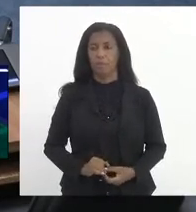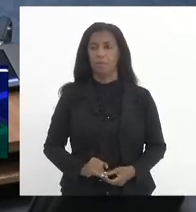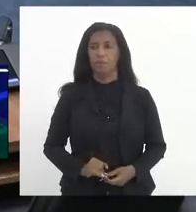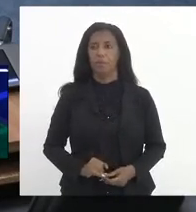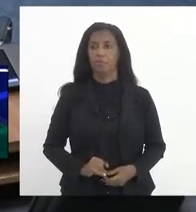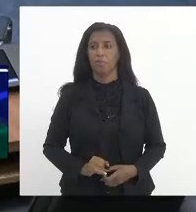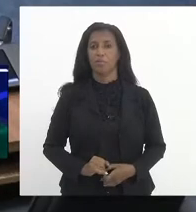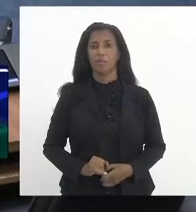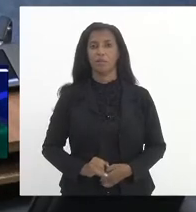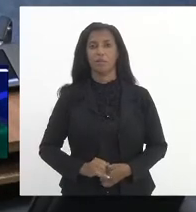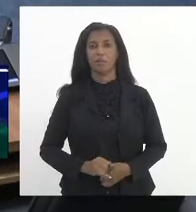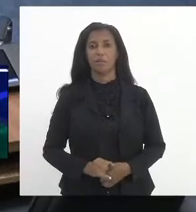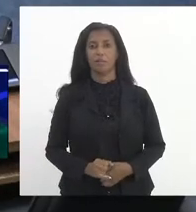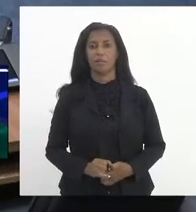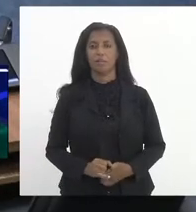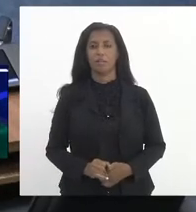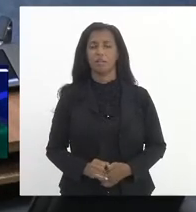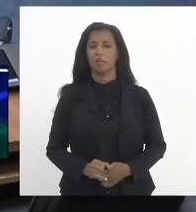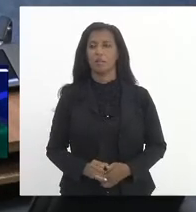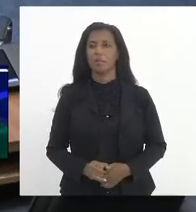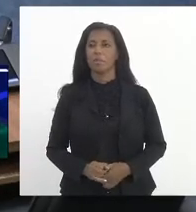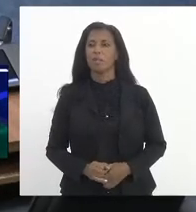E aí